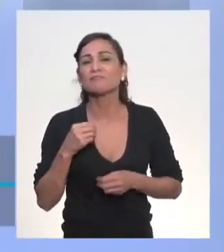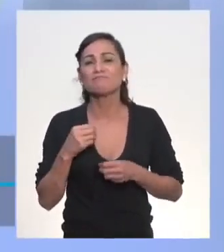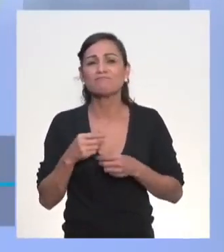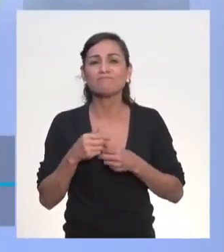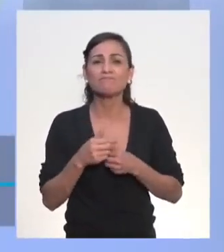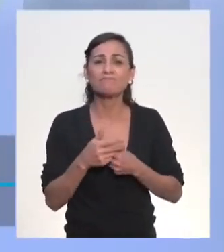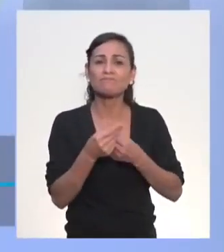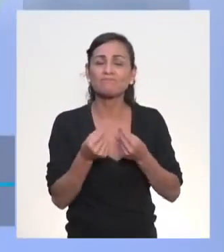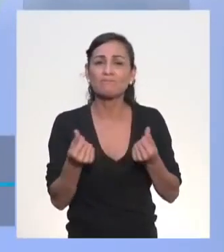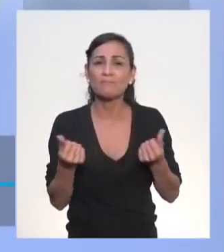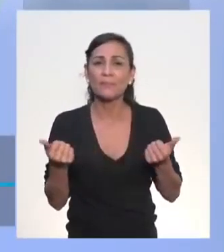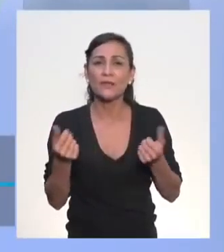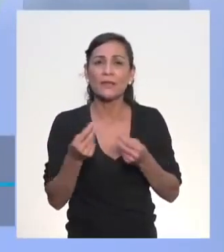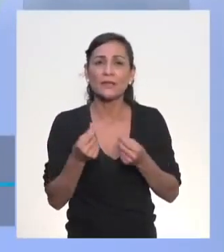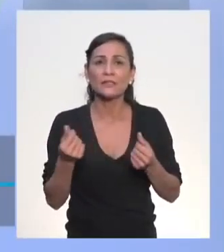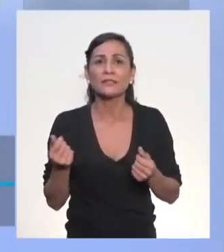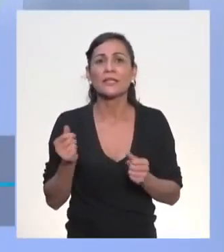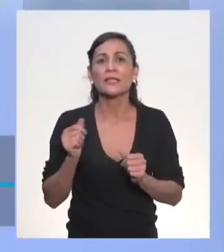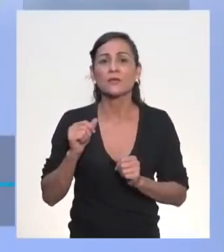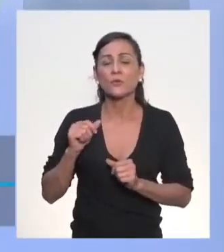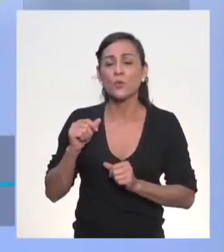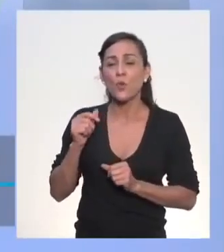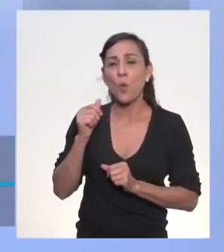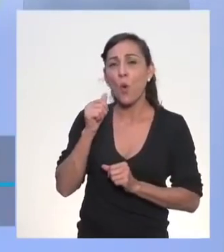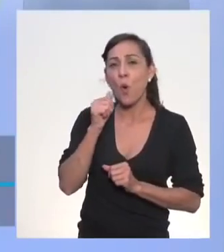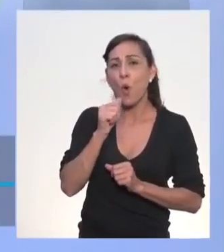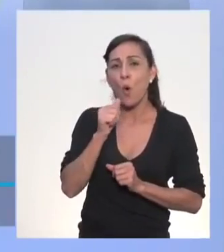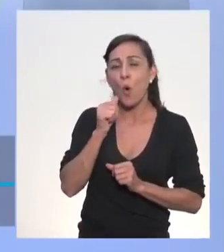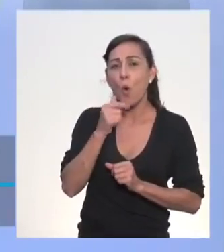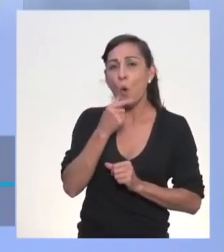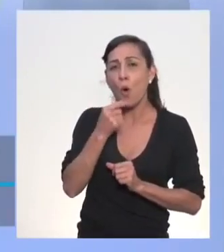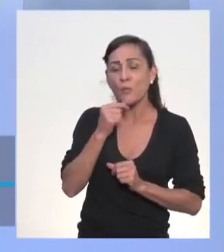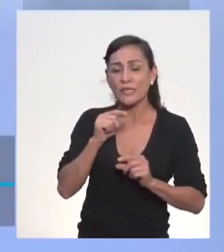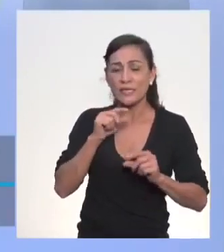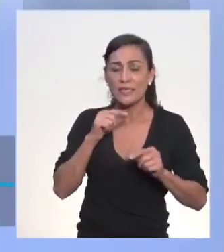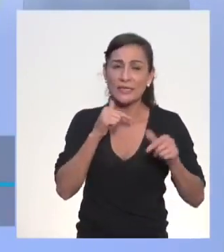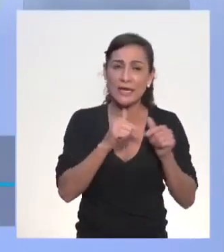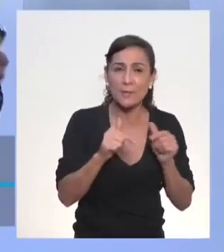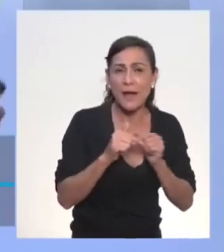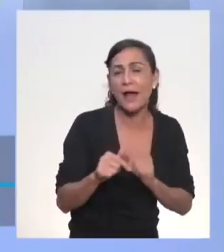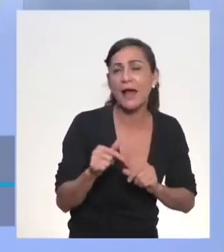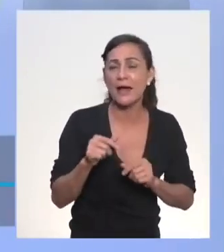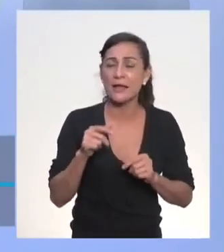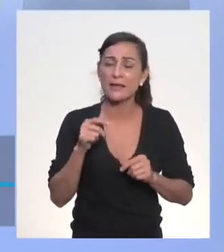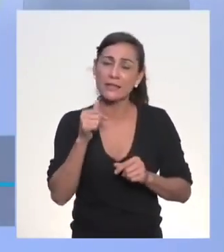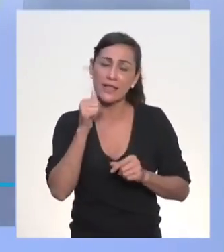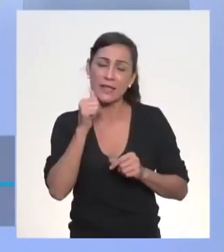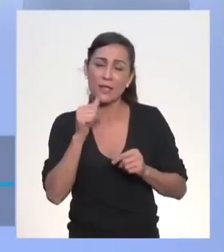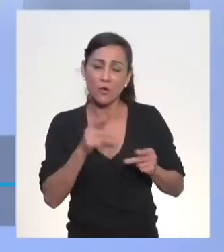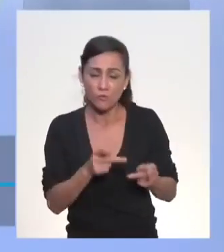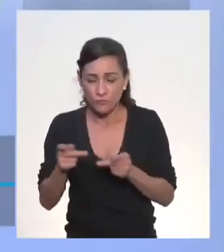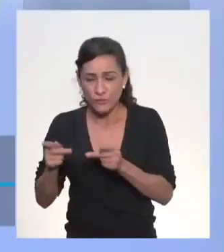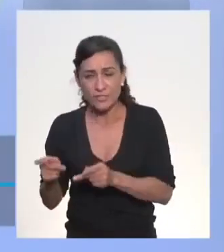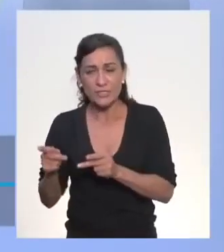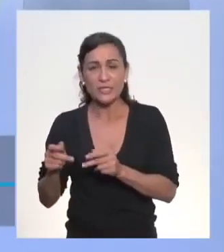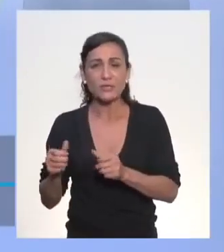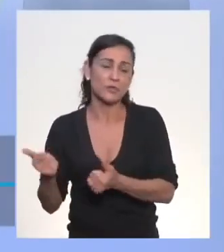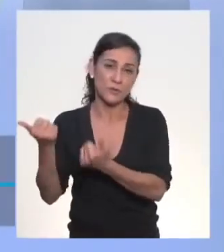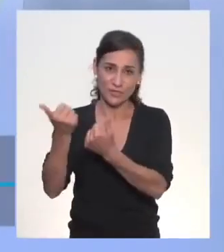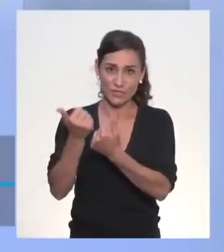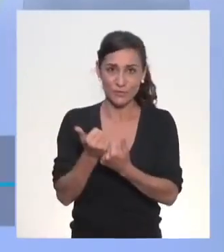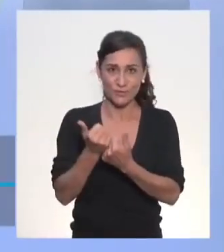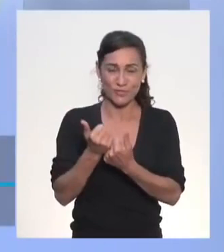tem um criado, você tem lá um vizinho, você tem lá uma outra personagem que poderia ser substituído. Ou seja,